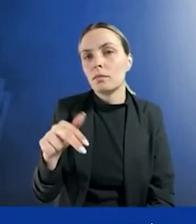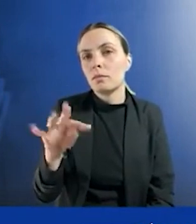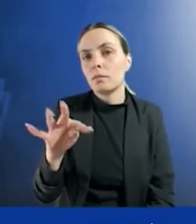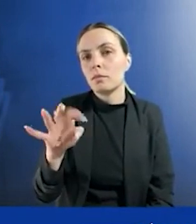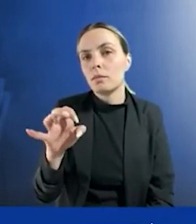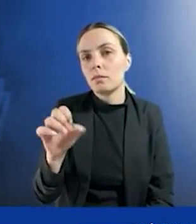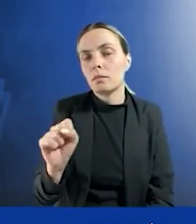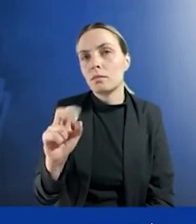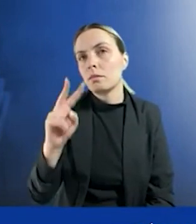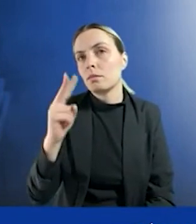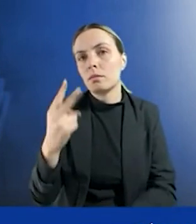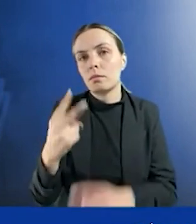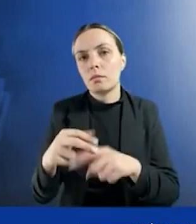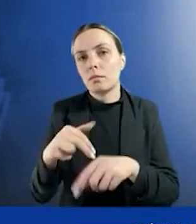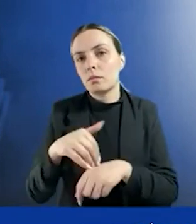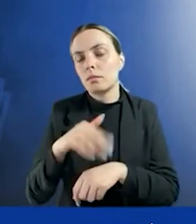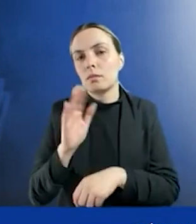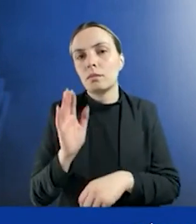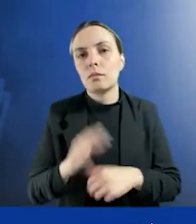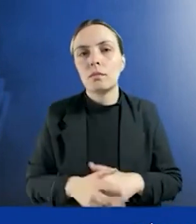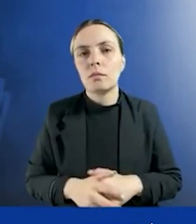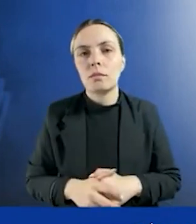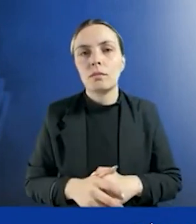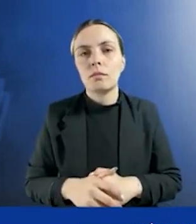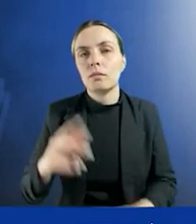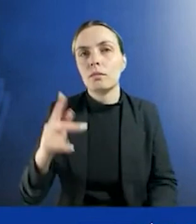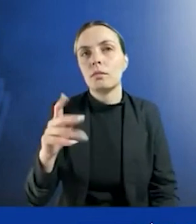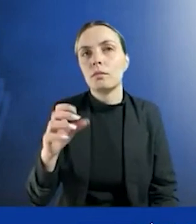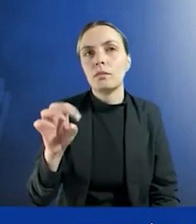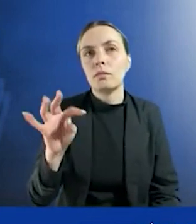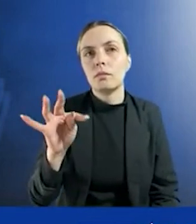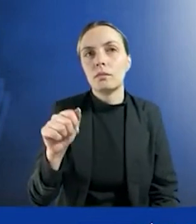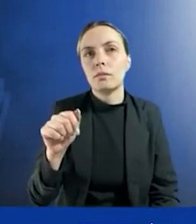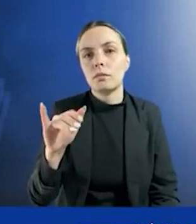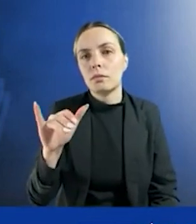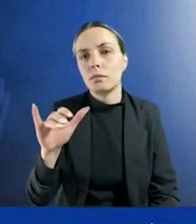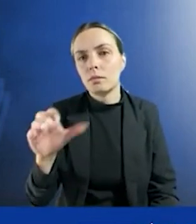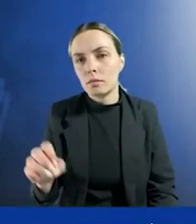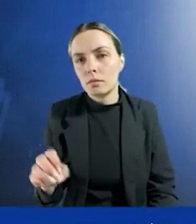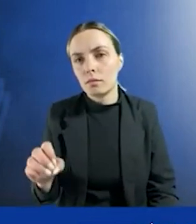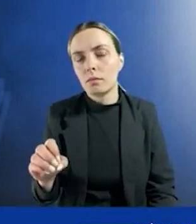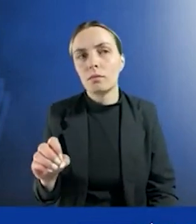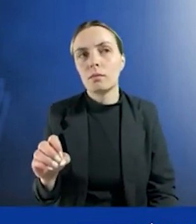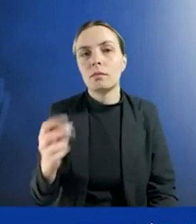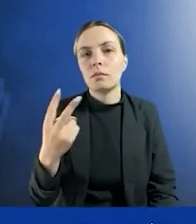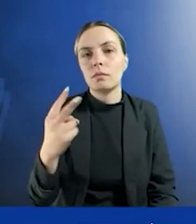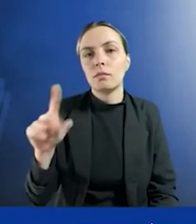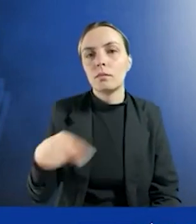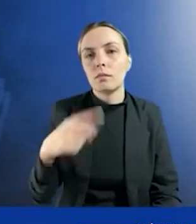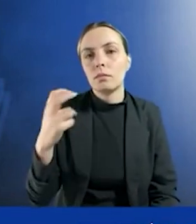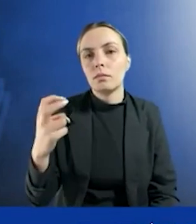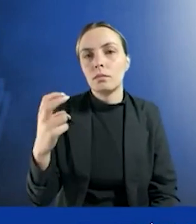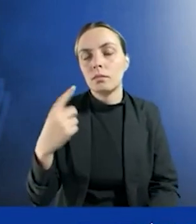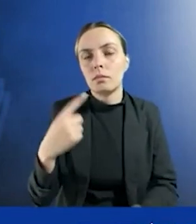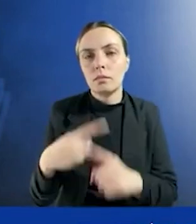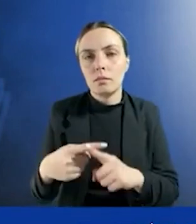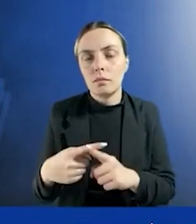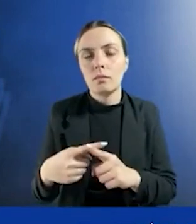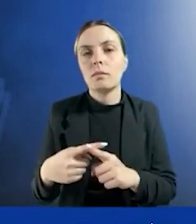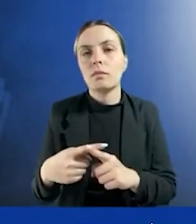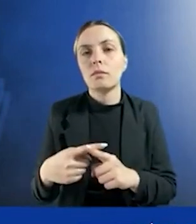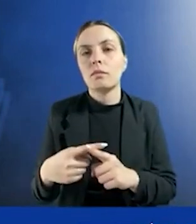9,2 vezes, fósforo 5 vezes, potássio 4,8 vezes, pesticida 5,2 vezes, irrigação